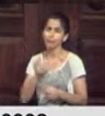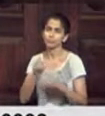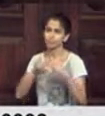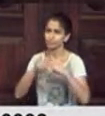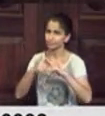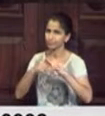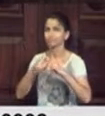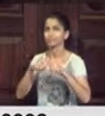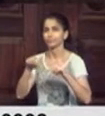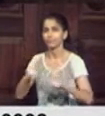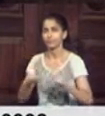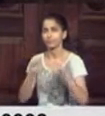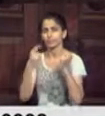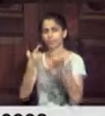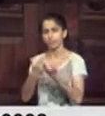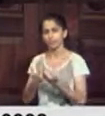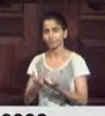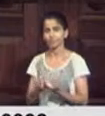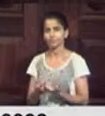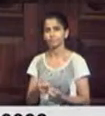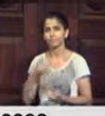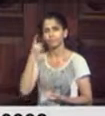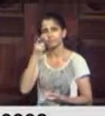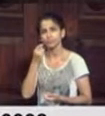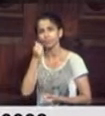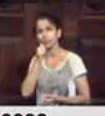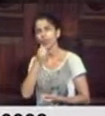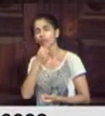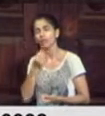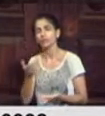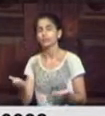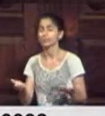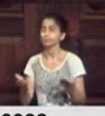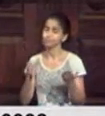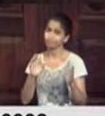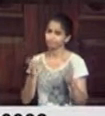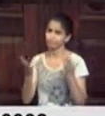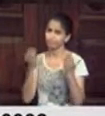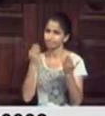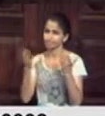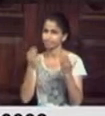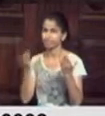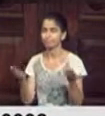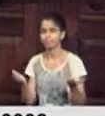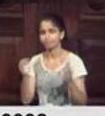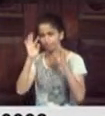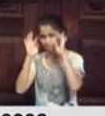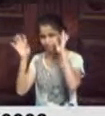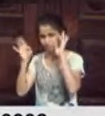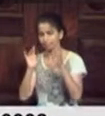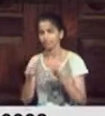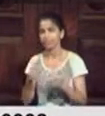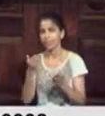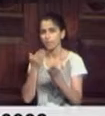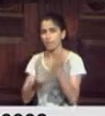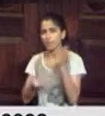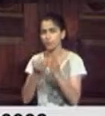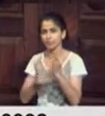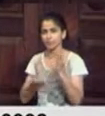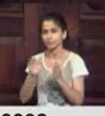é do nosso interesse. E em muito boa hora você está defendendo essa matéria e que terá certamente o apoio desse plenário para que nós